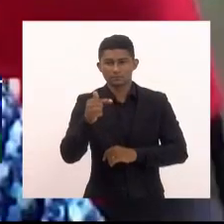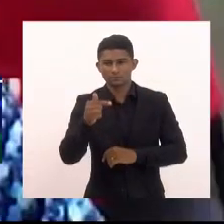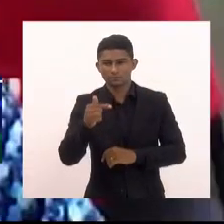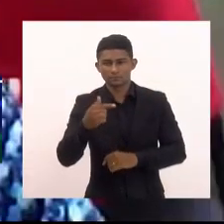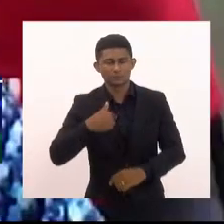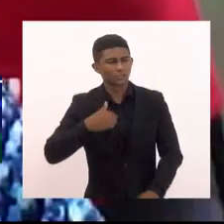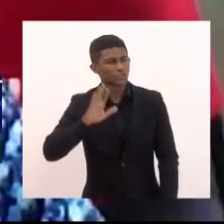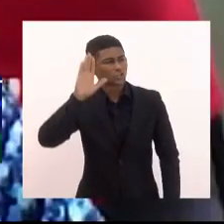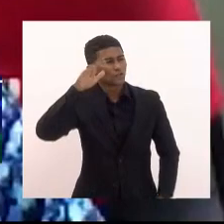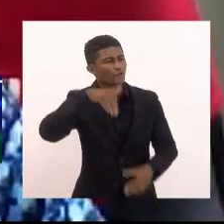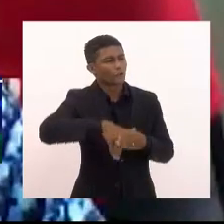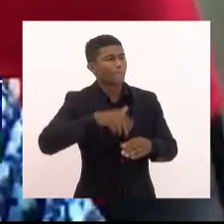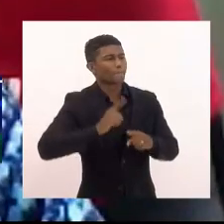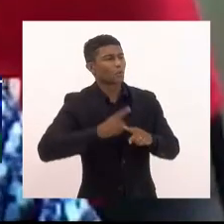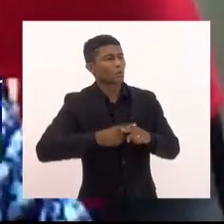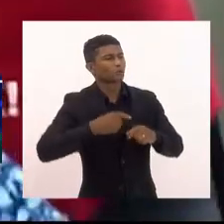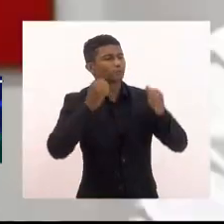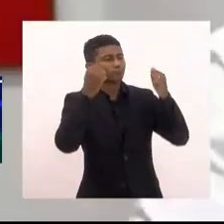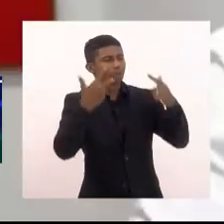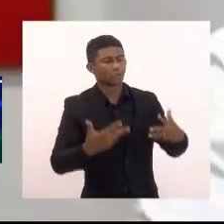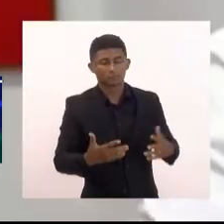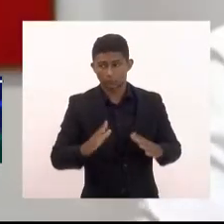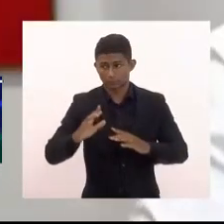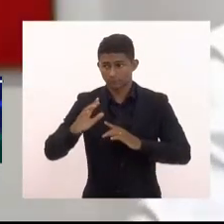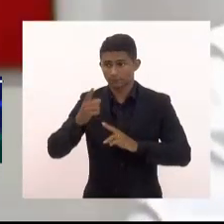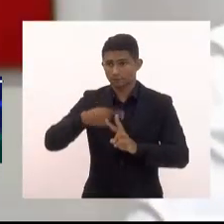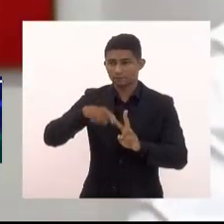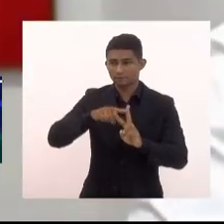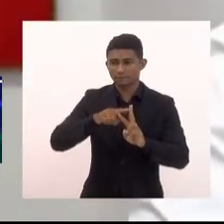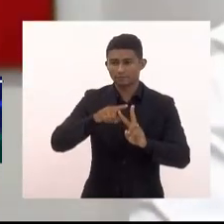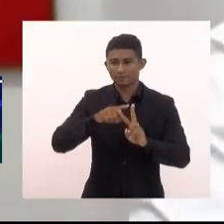de voto, por favor? Sim, depois do Valdeque.